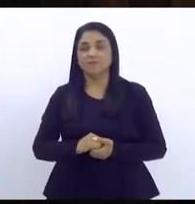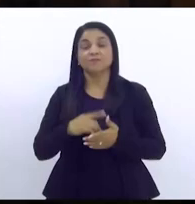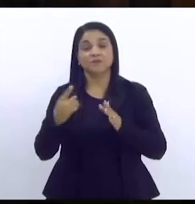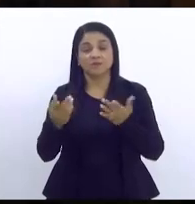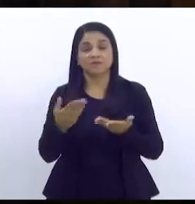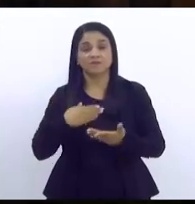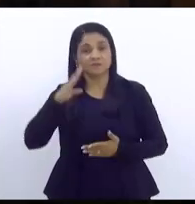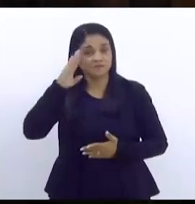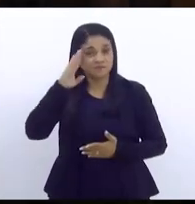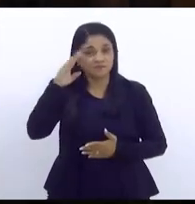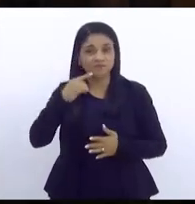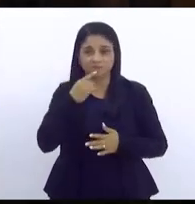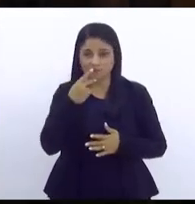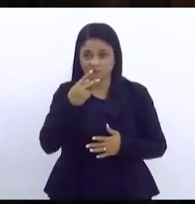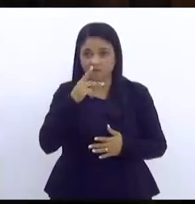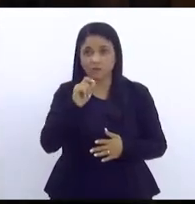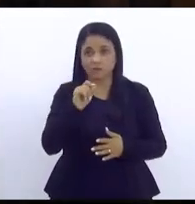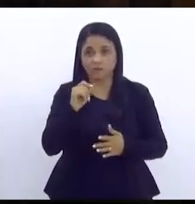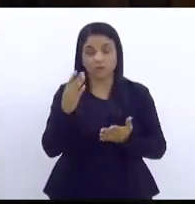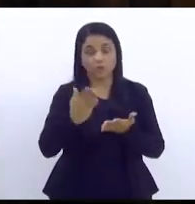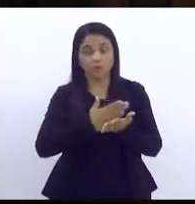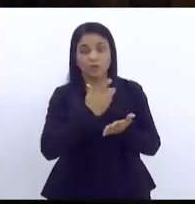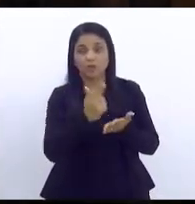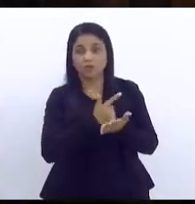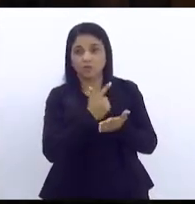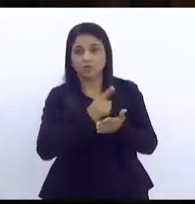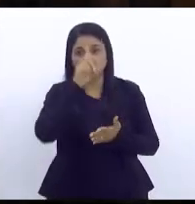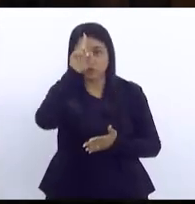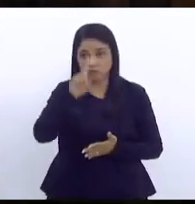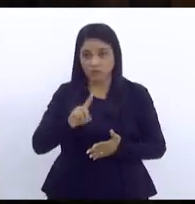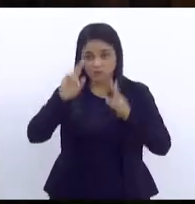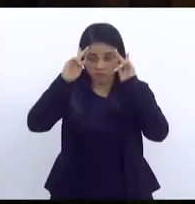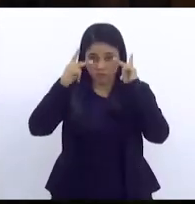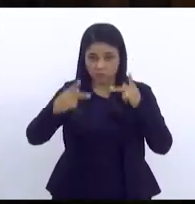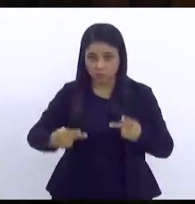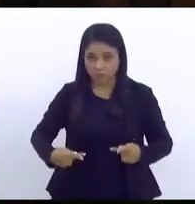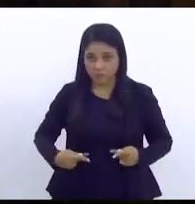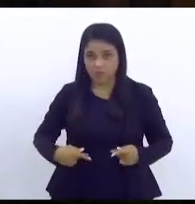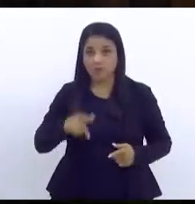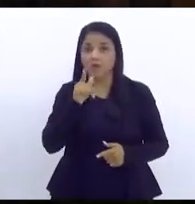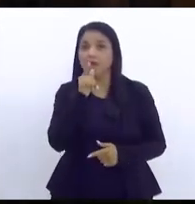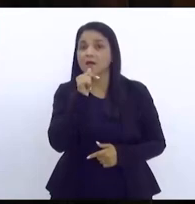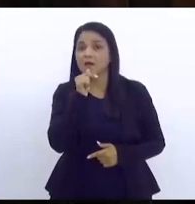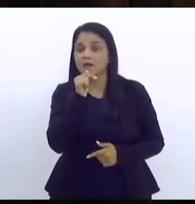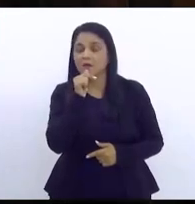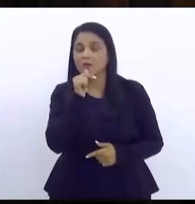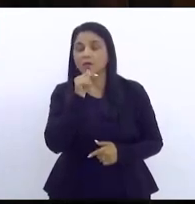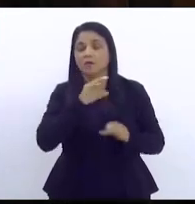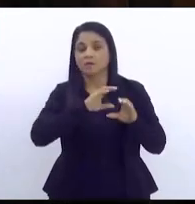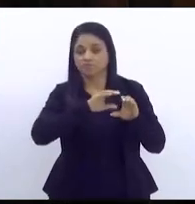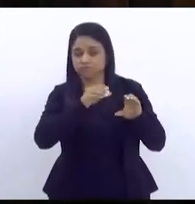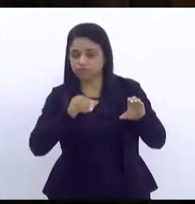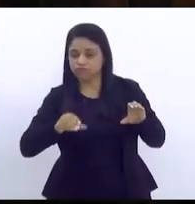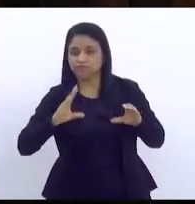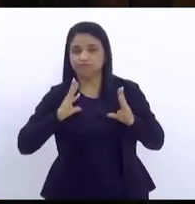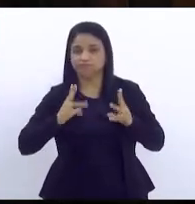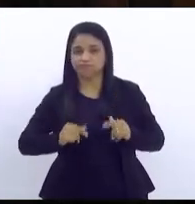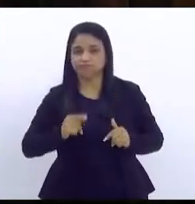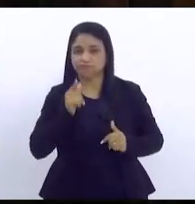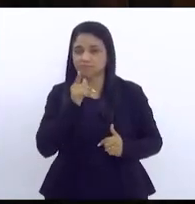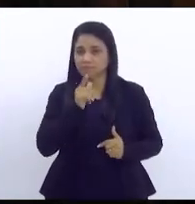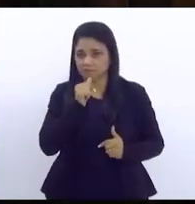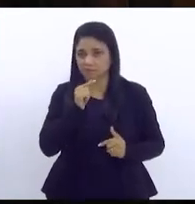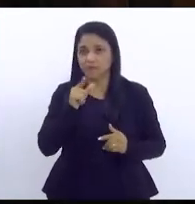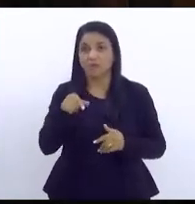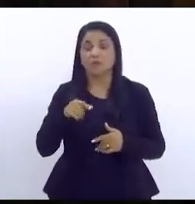que nós falamos aqui está nesse livro os direitos humanos à água e ao saneamento é uma publicação do pesquisador Léo H da